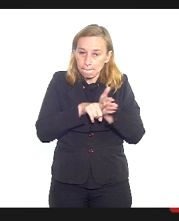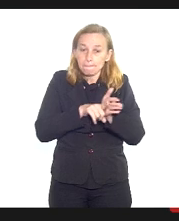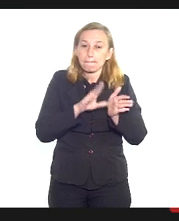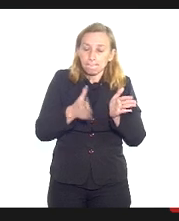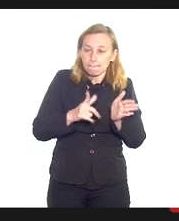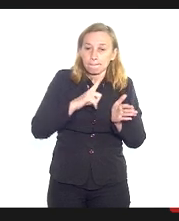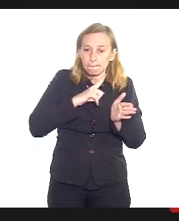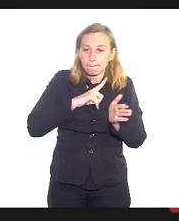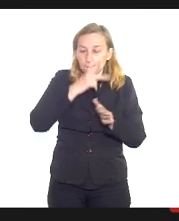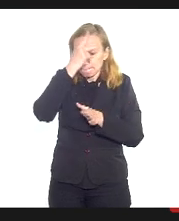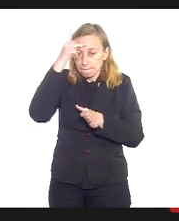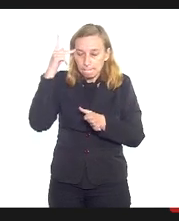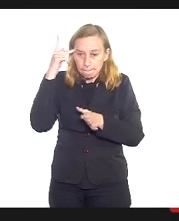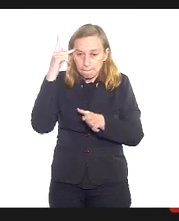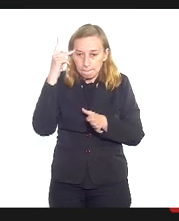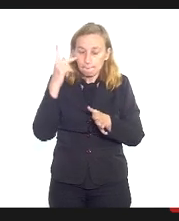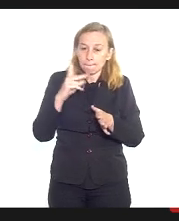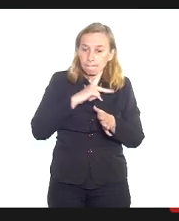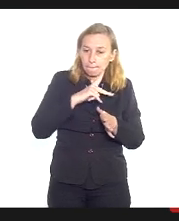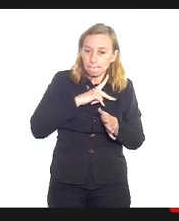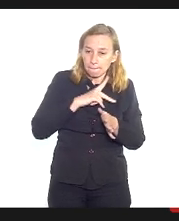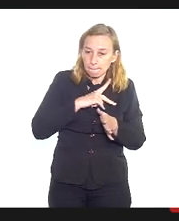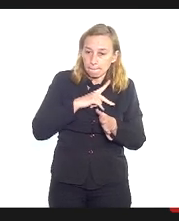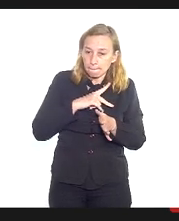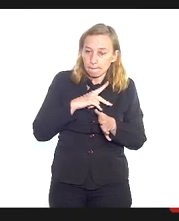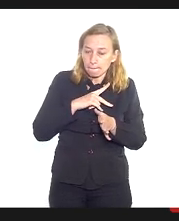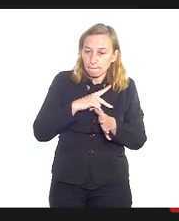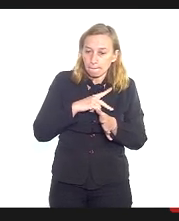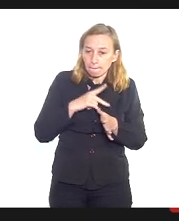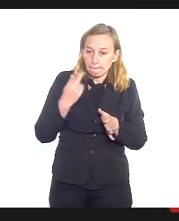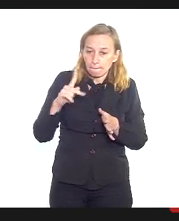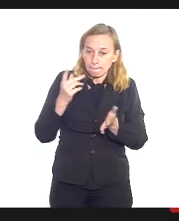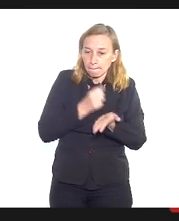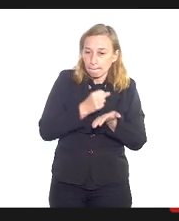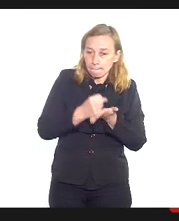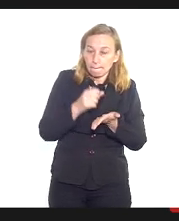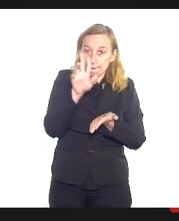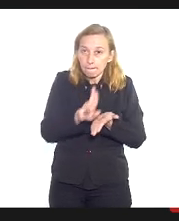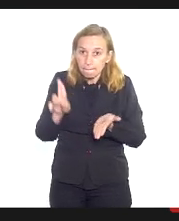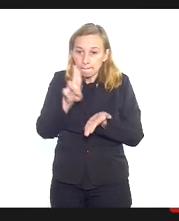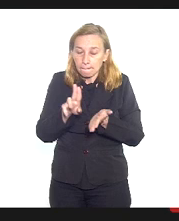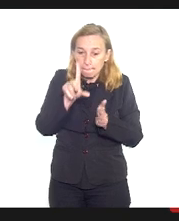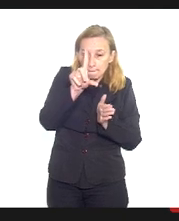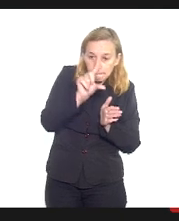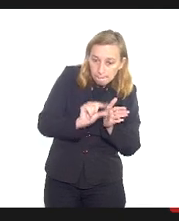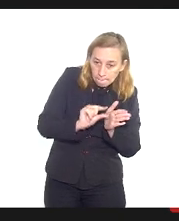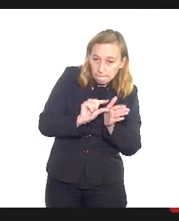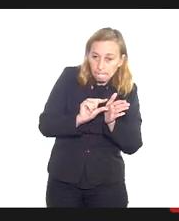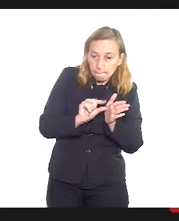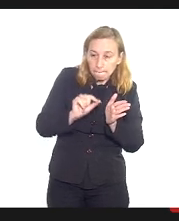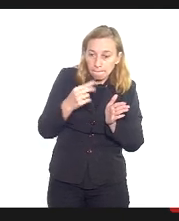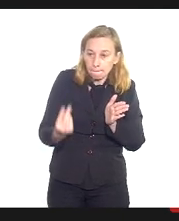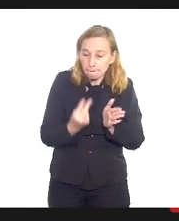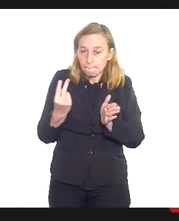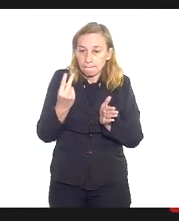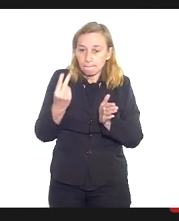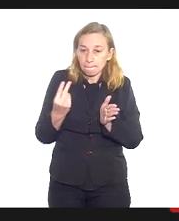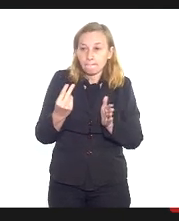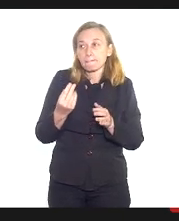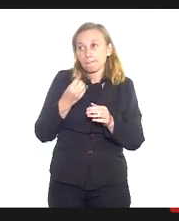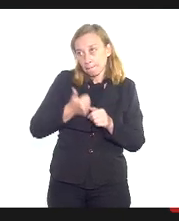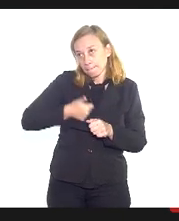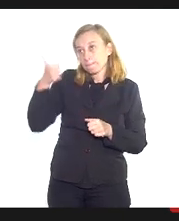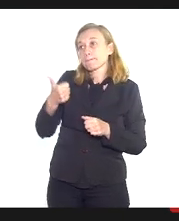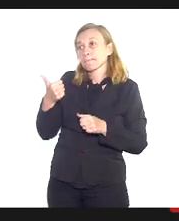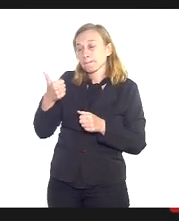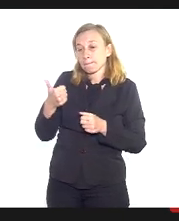pessoas que já da própria boca deles falaram, olha, esse contrato aqui foi utilizado para reduzir o valor, tal, tal, tal. Poxa, isso ficaria muito melhor.